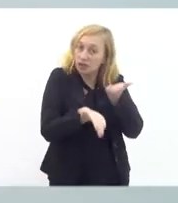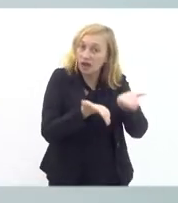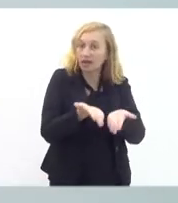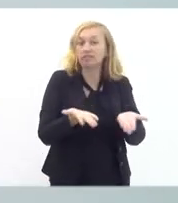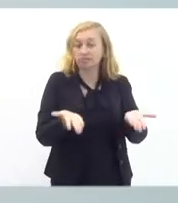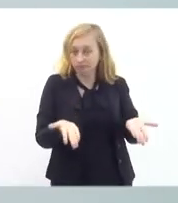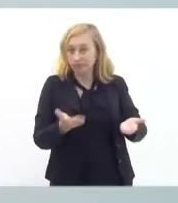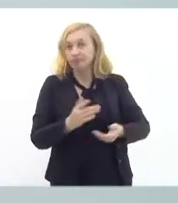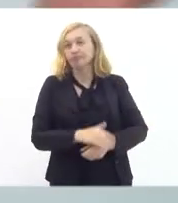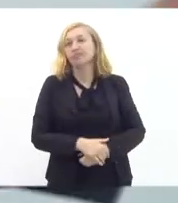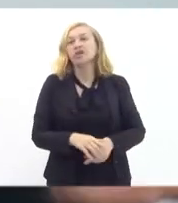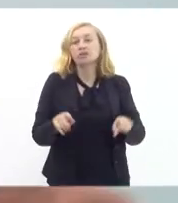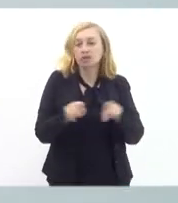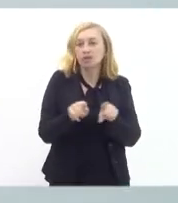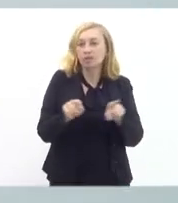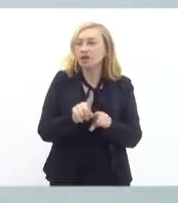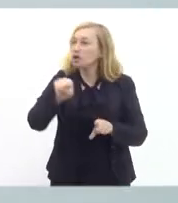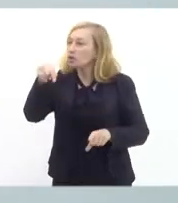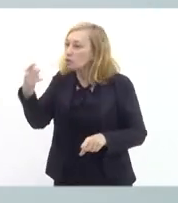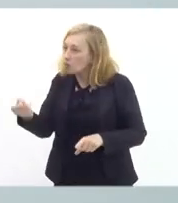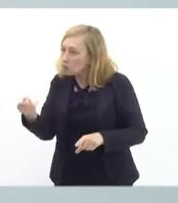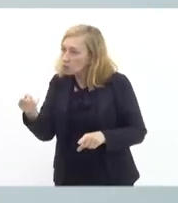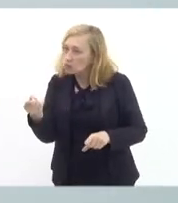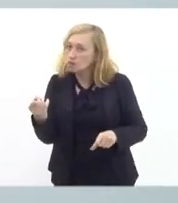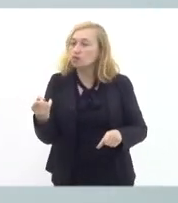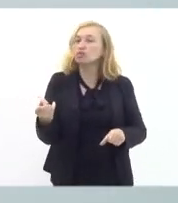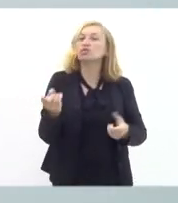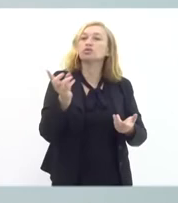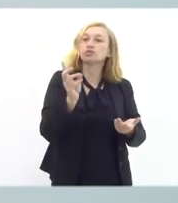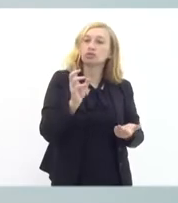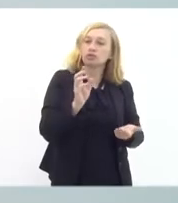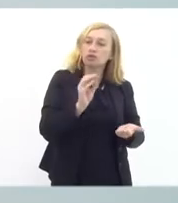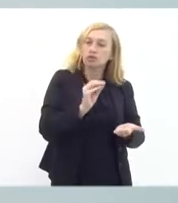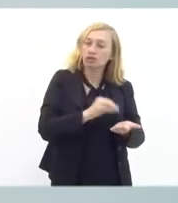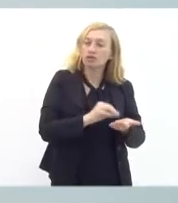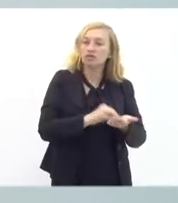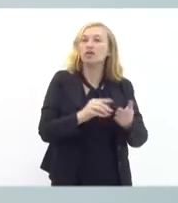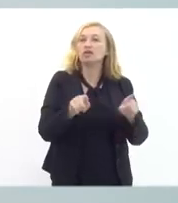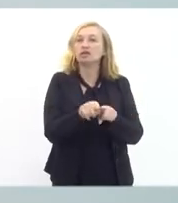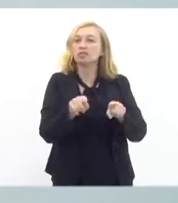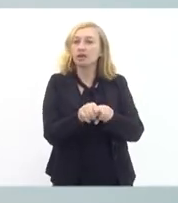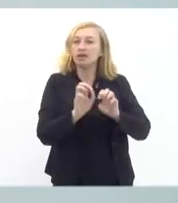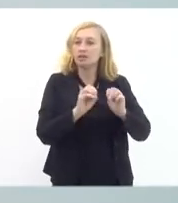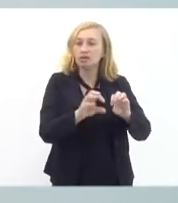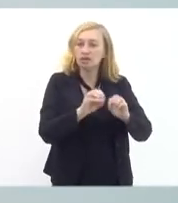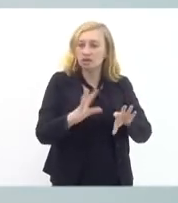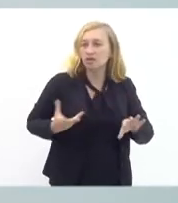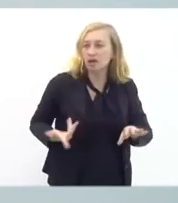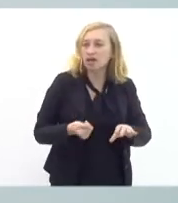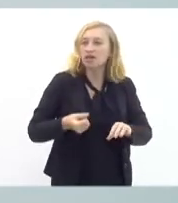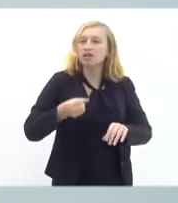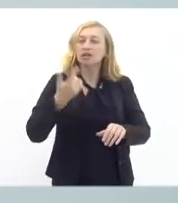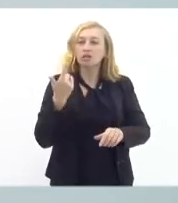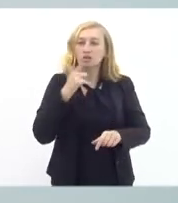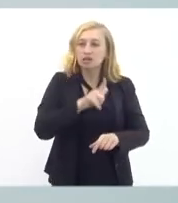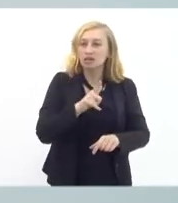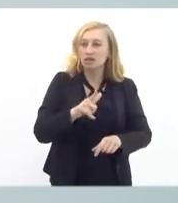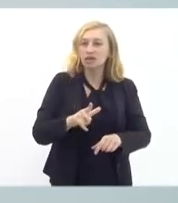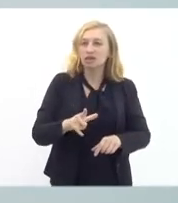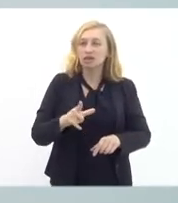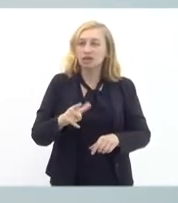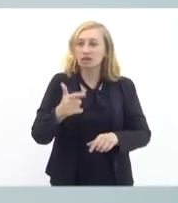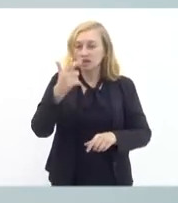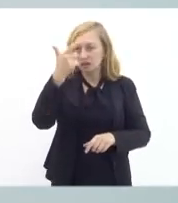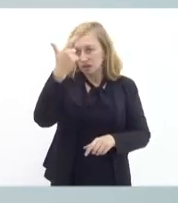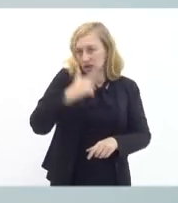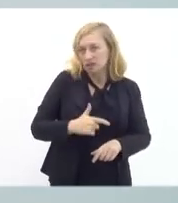forma, como também diversas outras cadeiras que faltam também, né, na educação de qualidade, porque só assim a gente consegue ter um ser humano melhor,